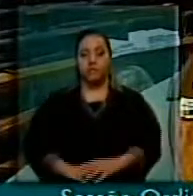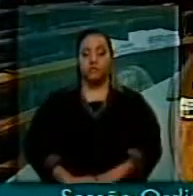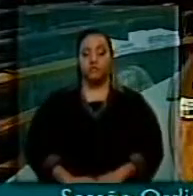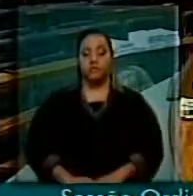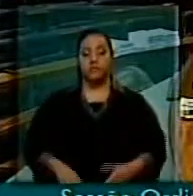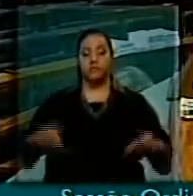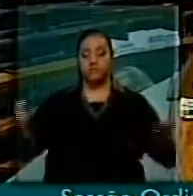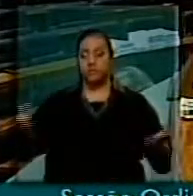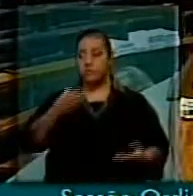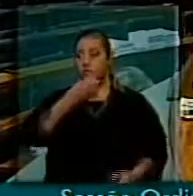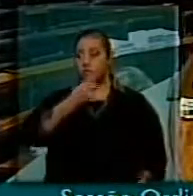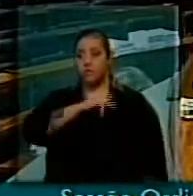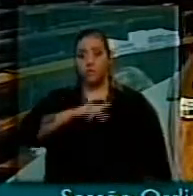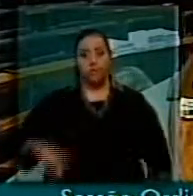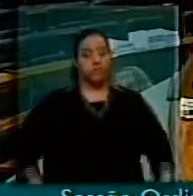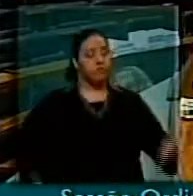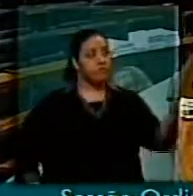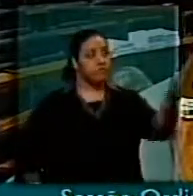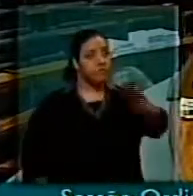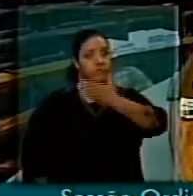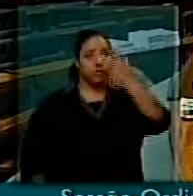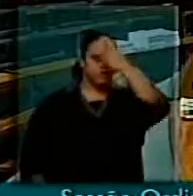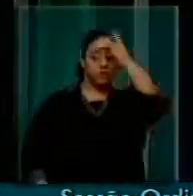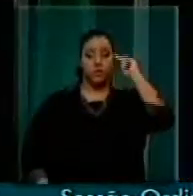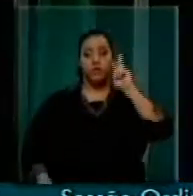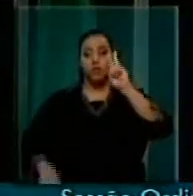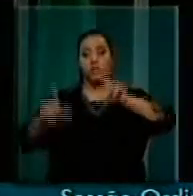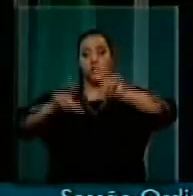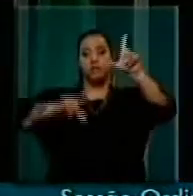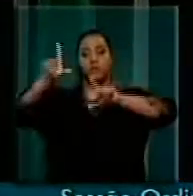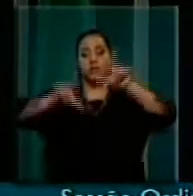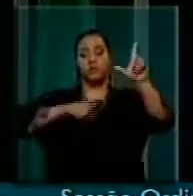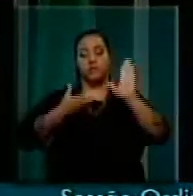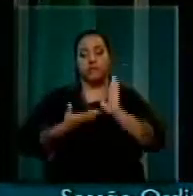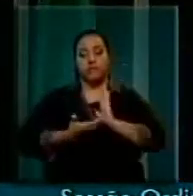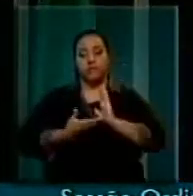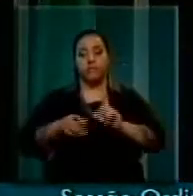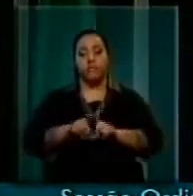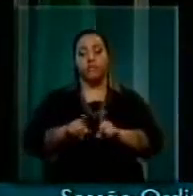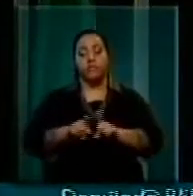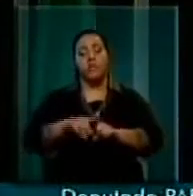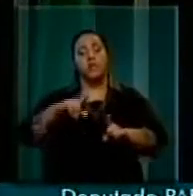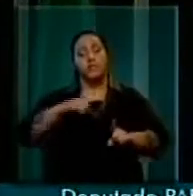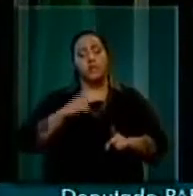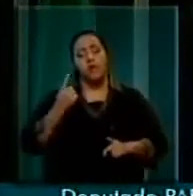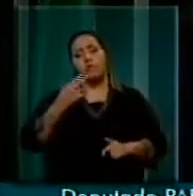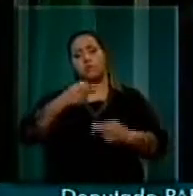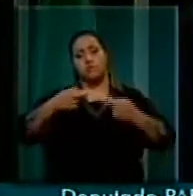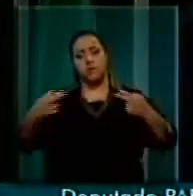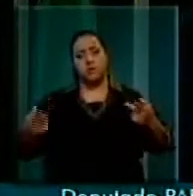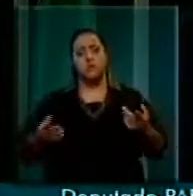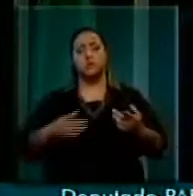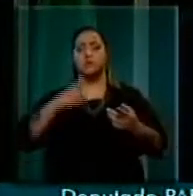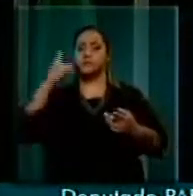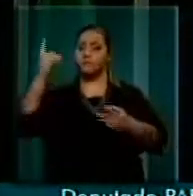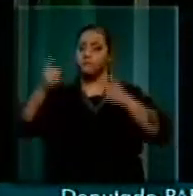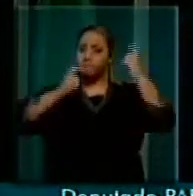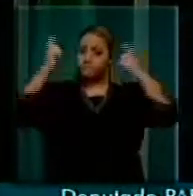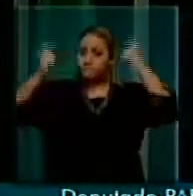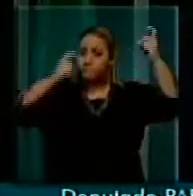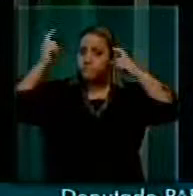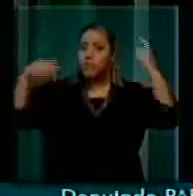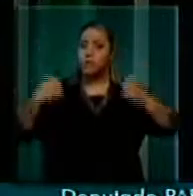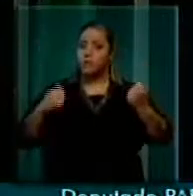Senhor presidente, senhoras e senhores deputados, ilustres telespectadores da TV Câmara, há um fato preocupante que merece análise no